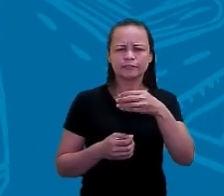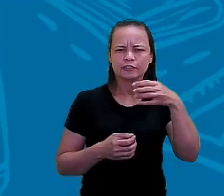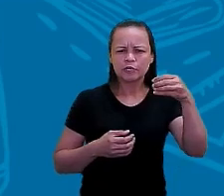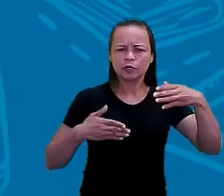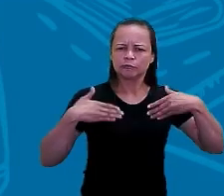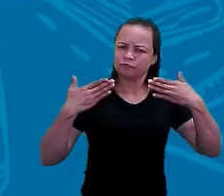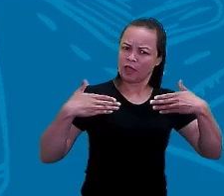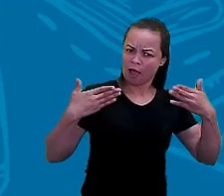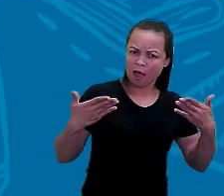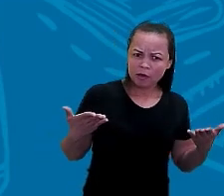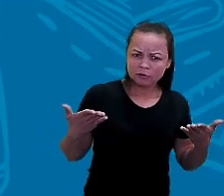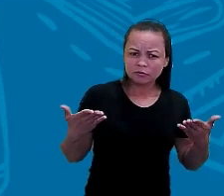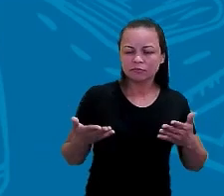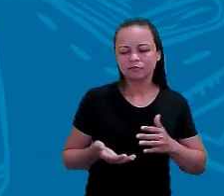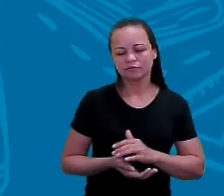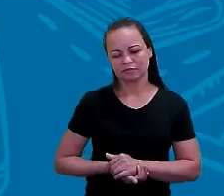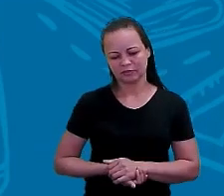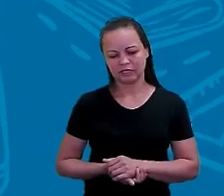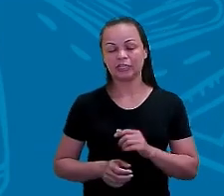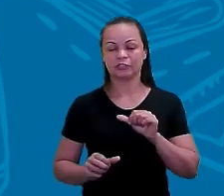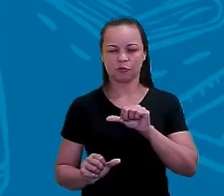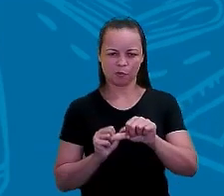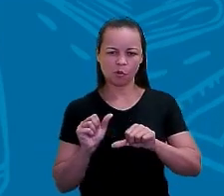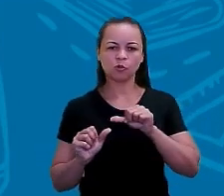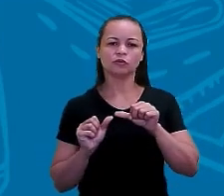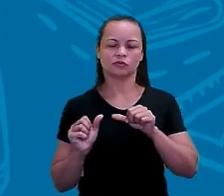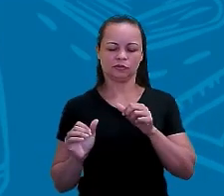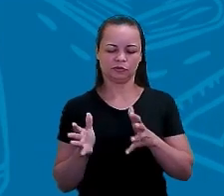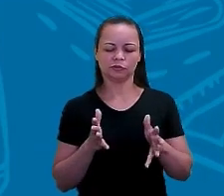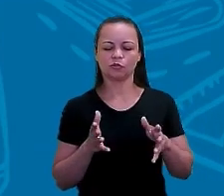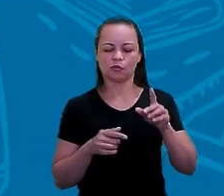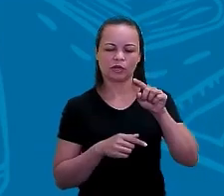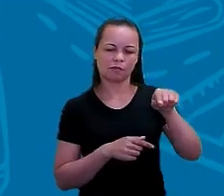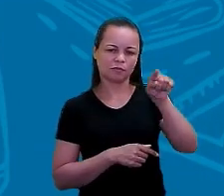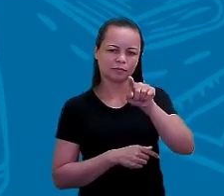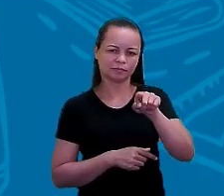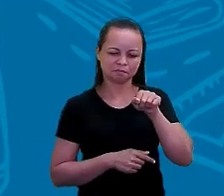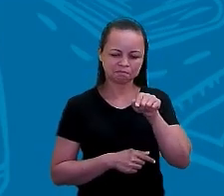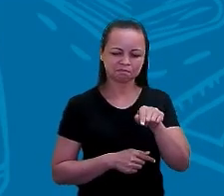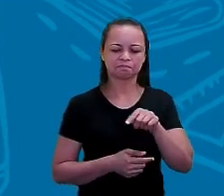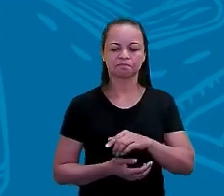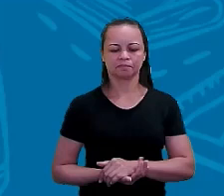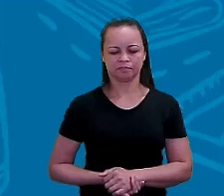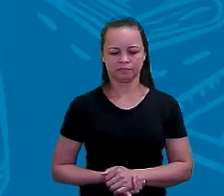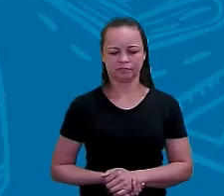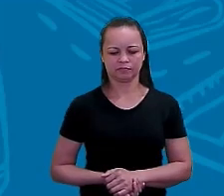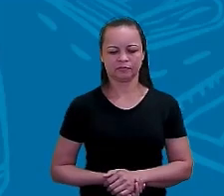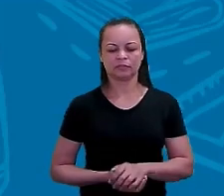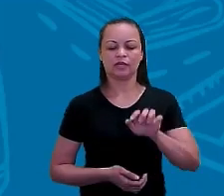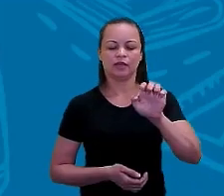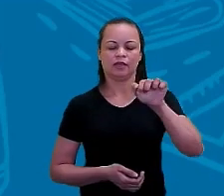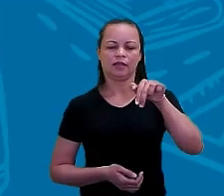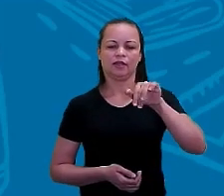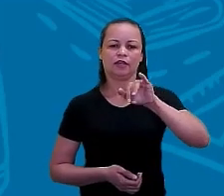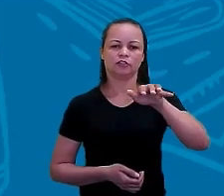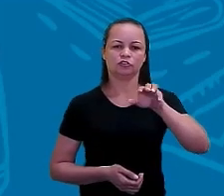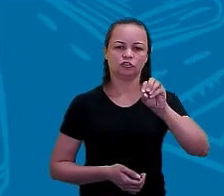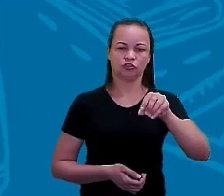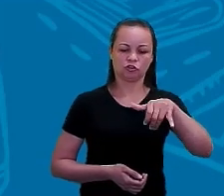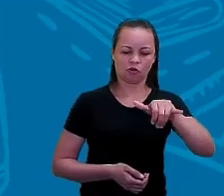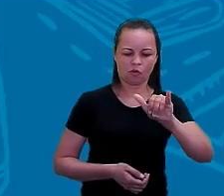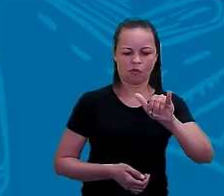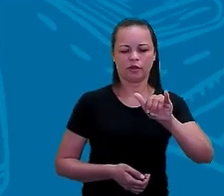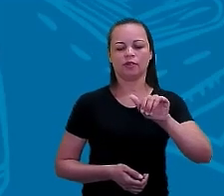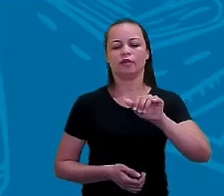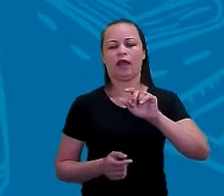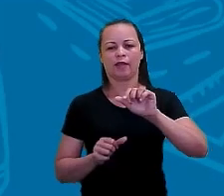O verbo enjoyed passa para a sua forma primitiva, que é enjoy. Olha aí, enjoy,